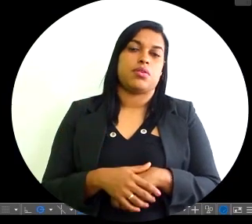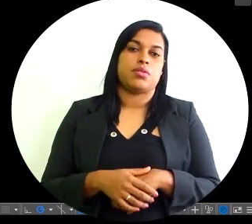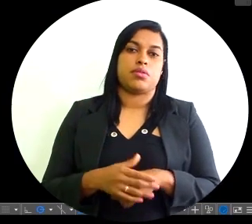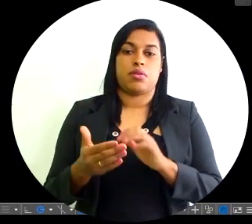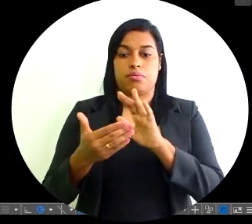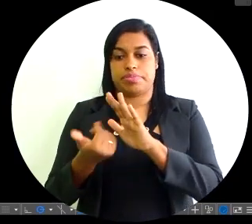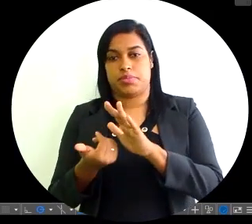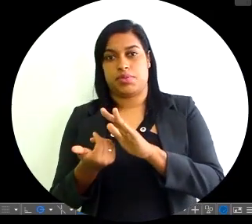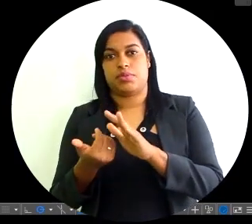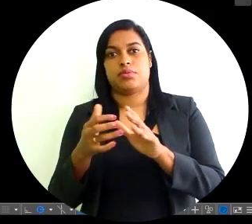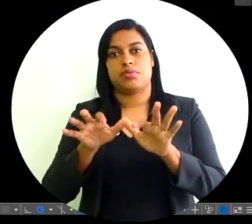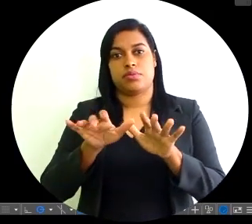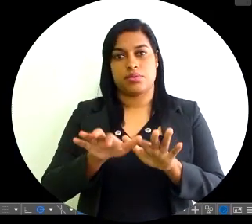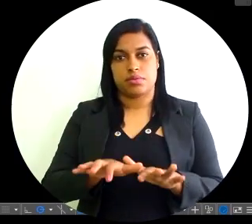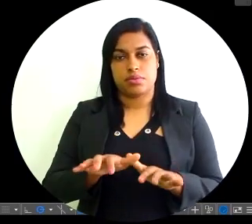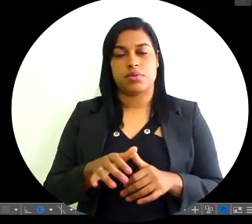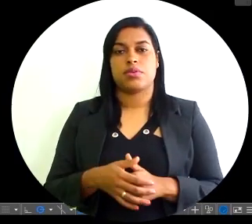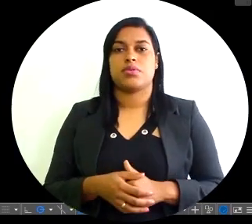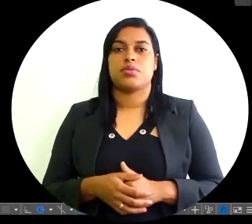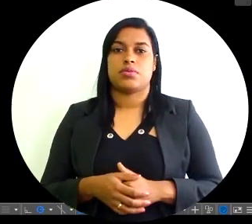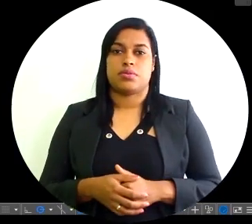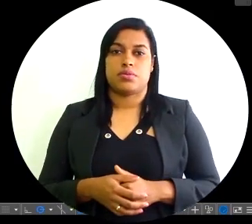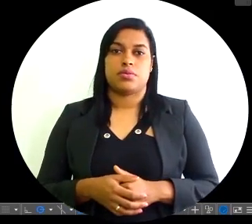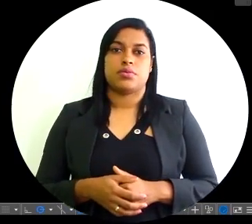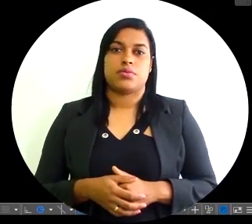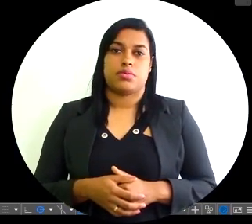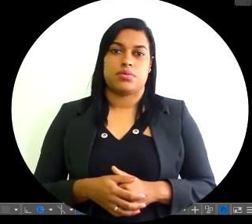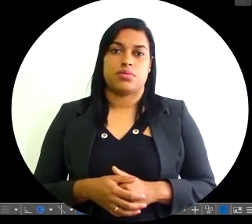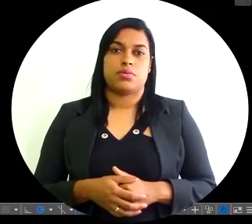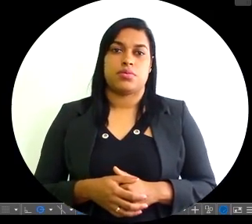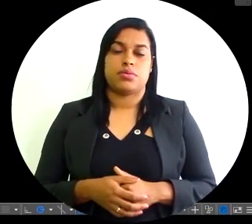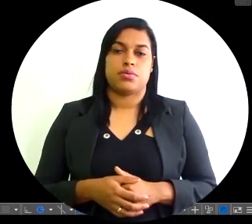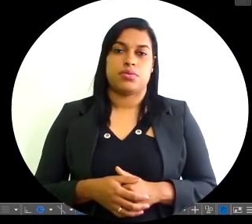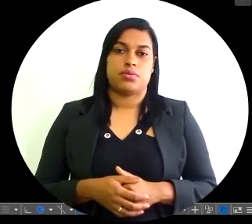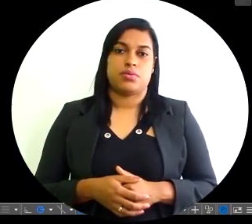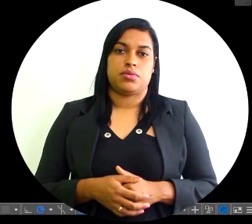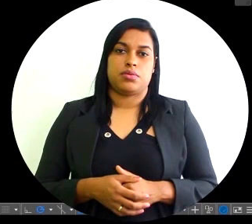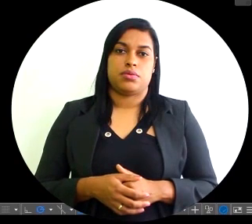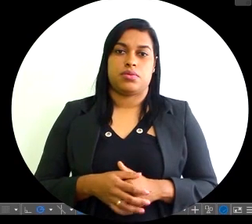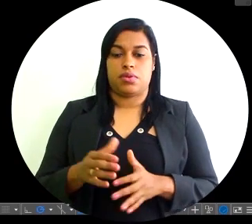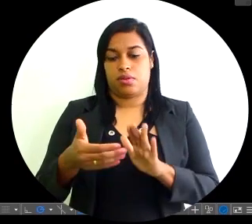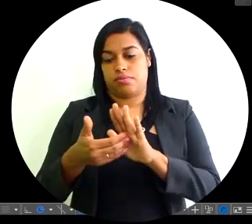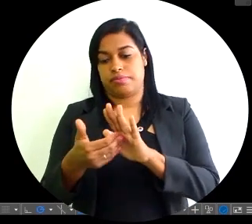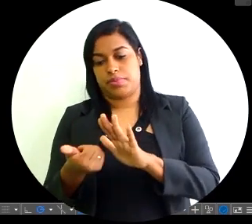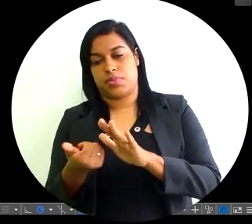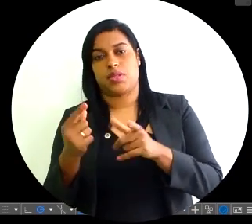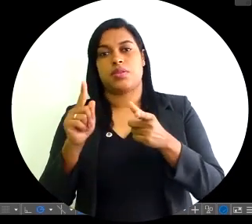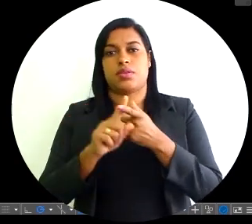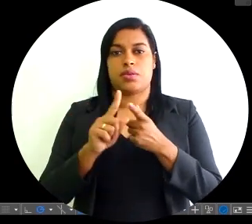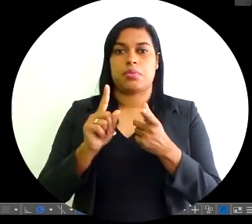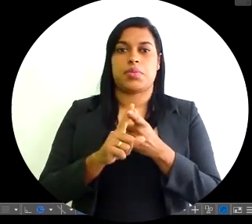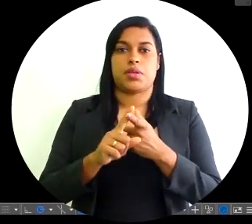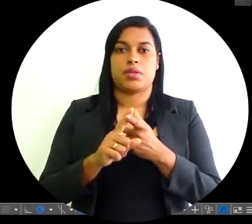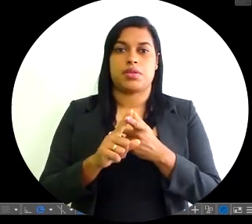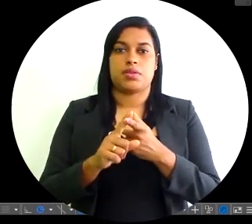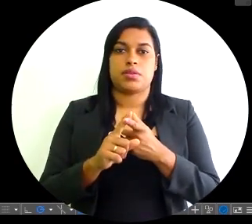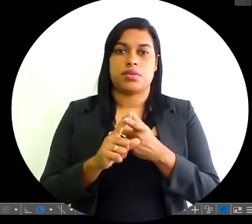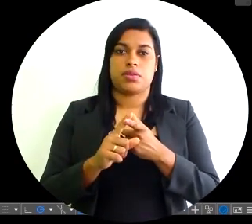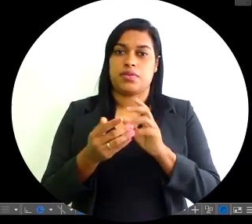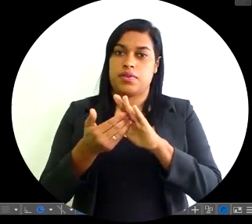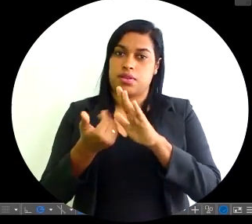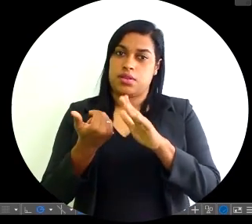e apenas deletar no teclado. No teclado eu clico na tecla Delete e